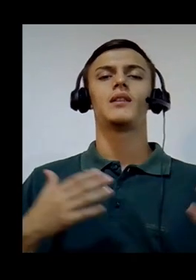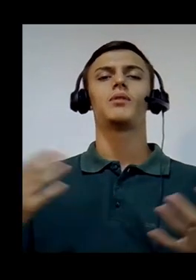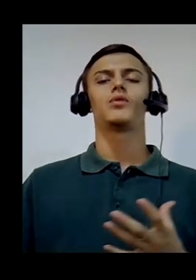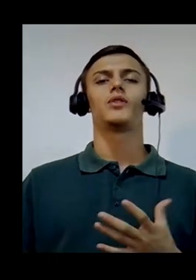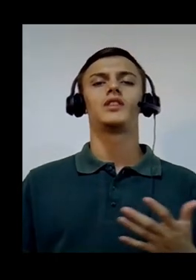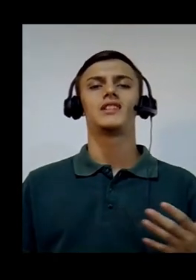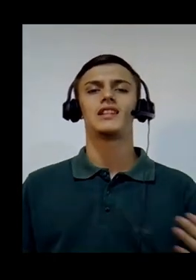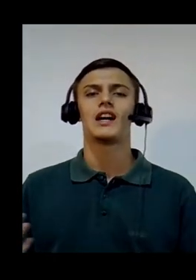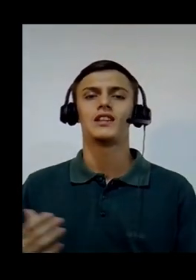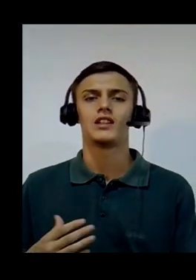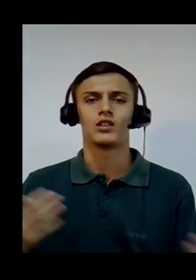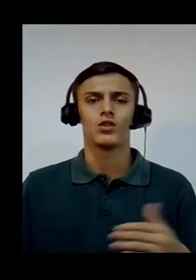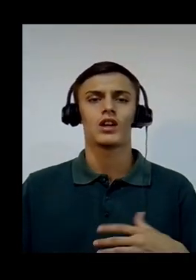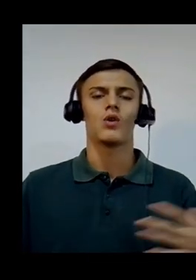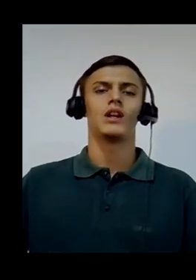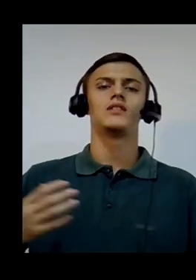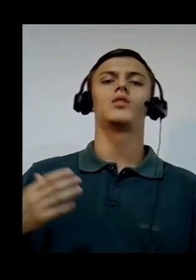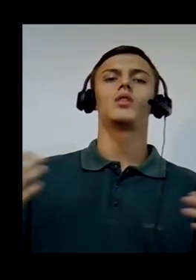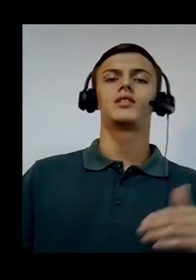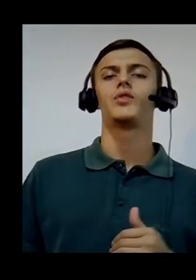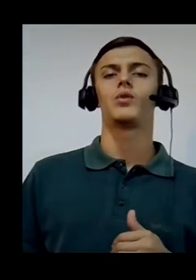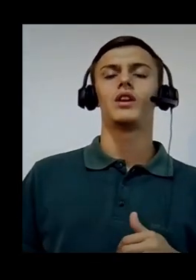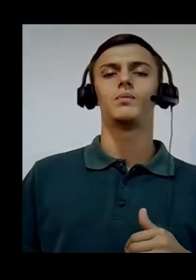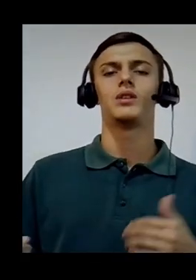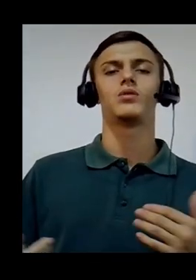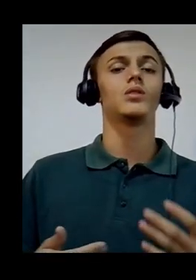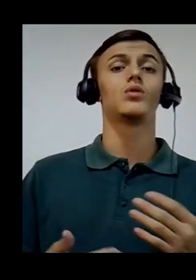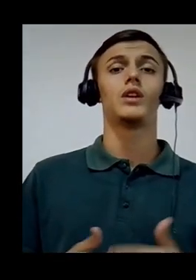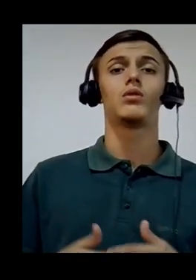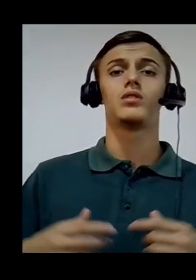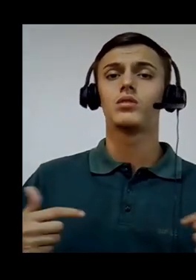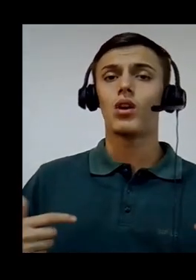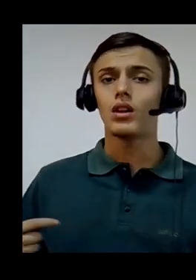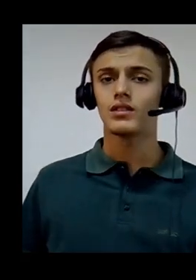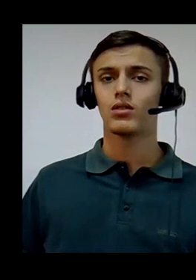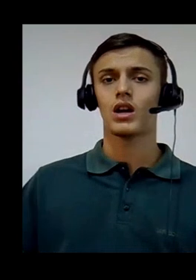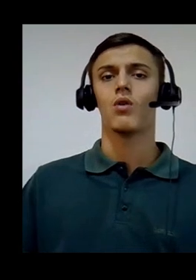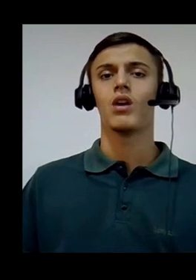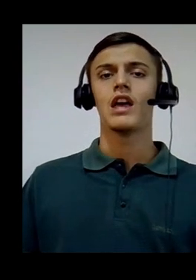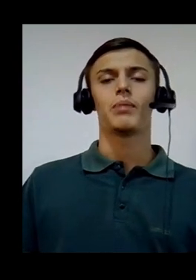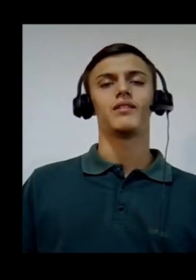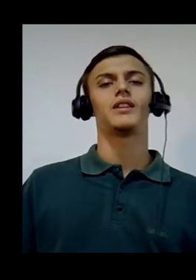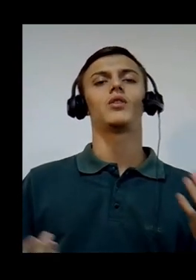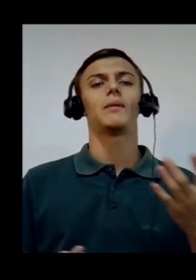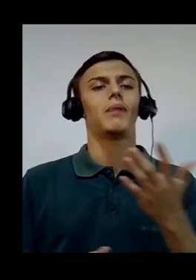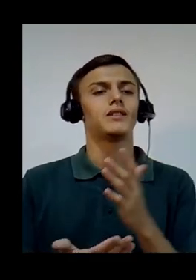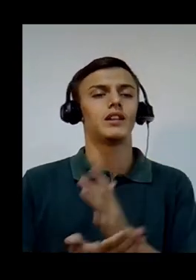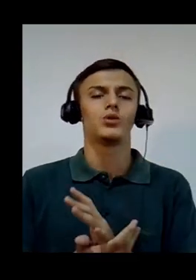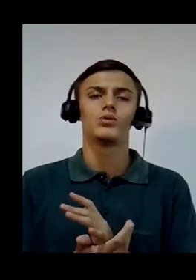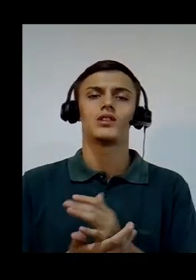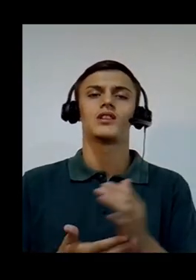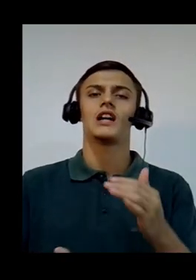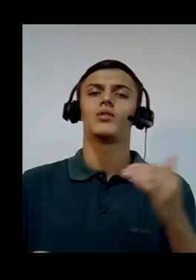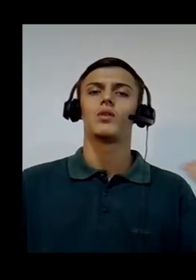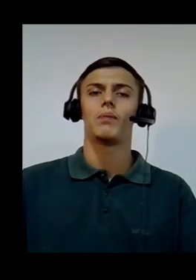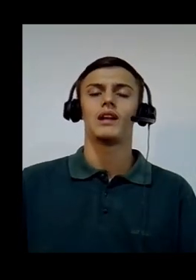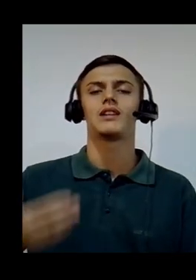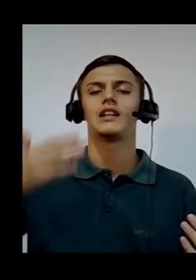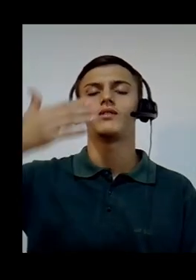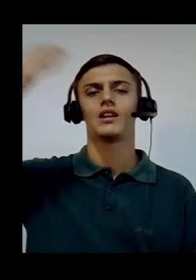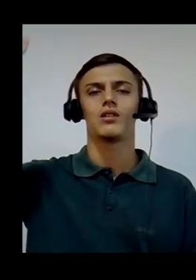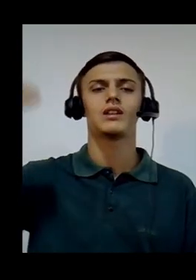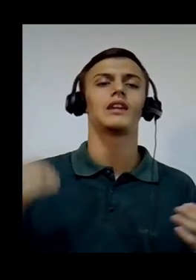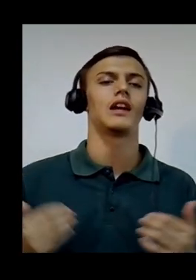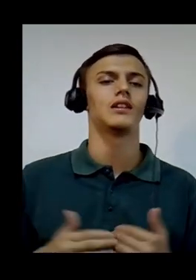funcionando. Sempre quando for utilizar a escada em local ali de circulação frequente de pessoas ou veículos, isola esse local, para evitar que alguém passe ali, chute a escada ou